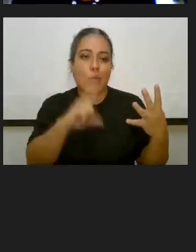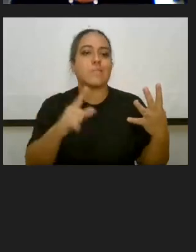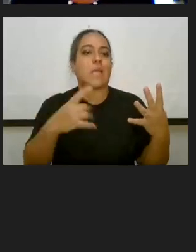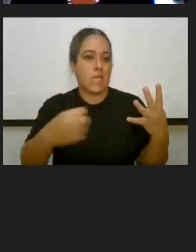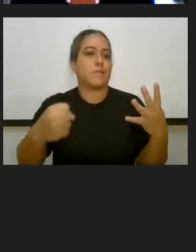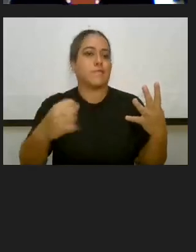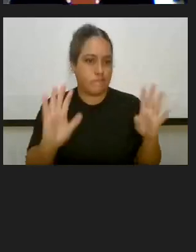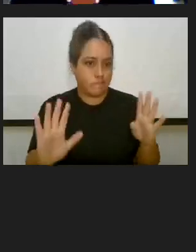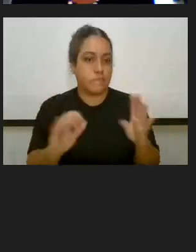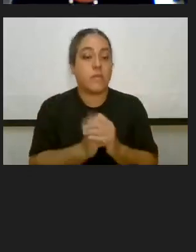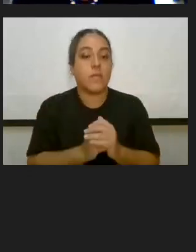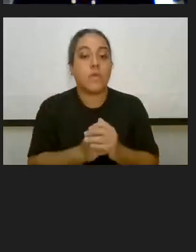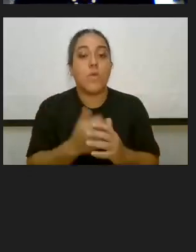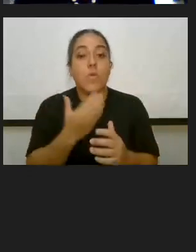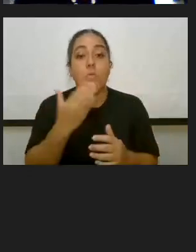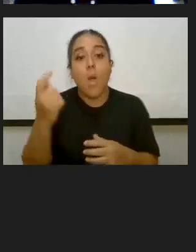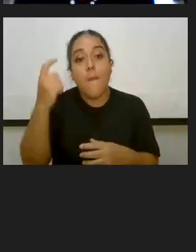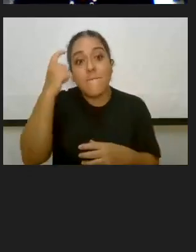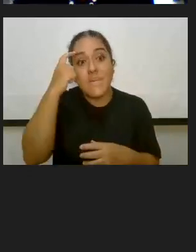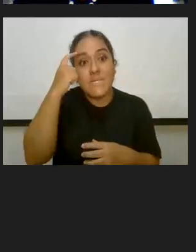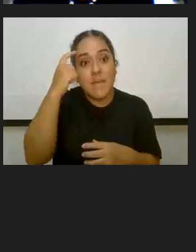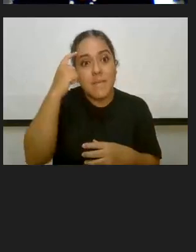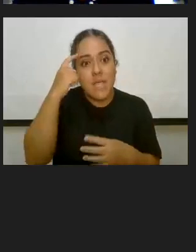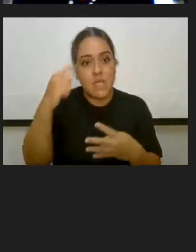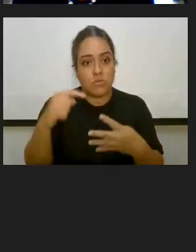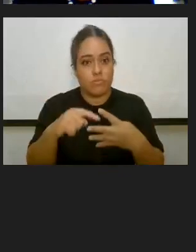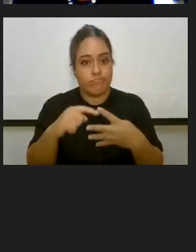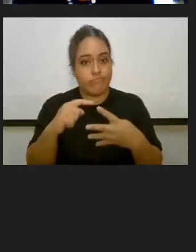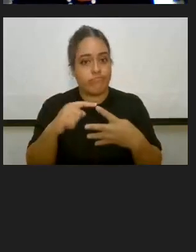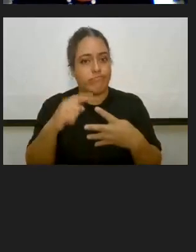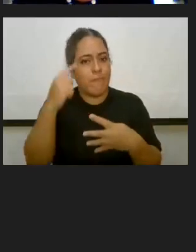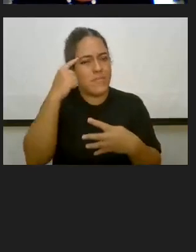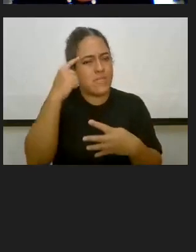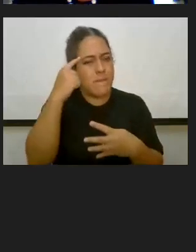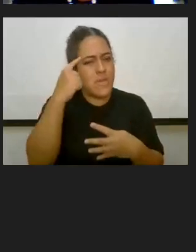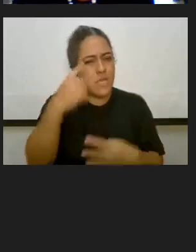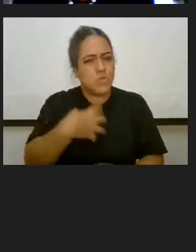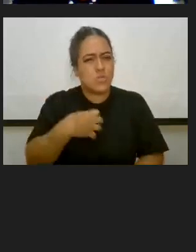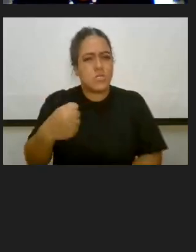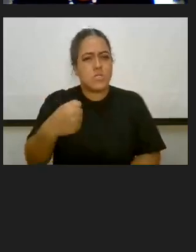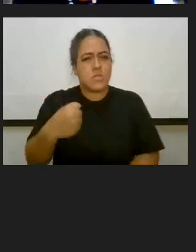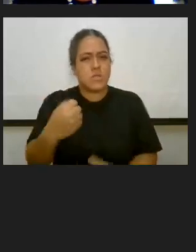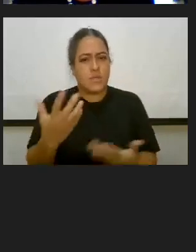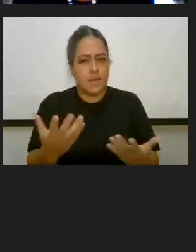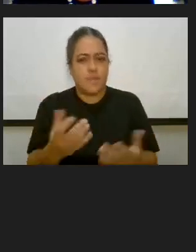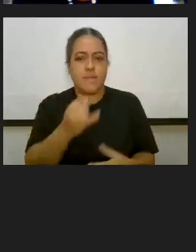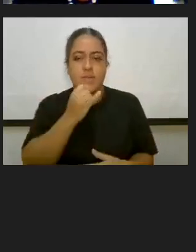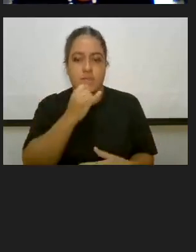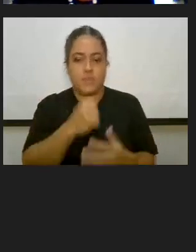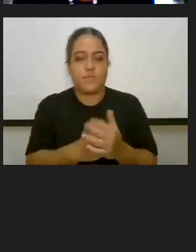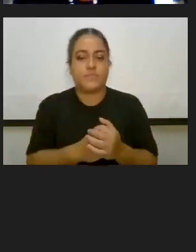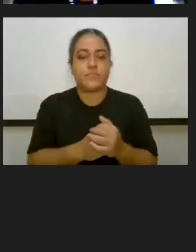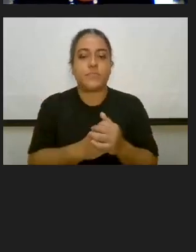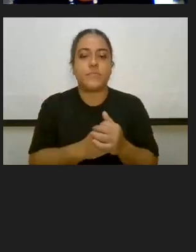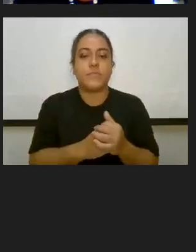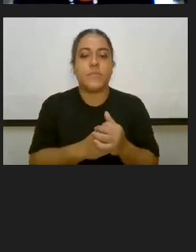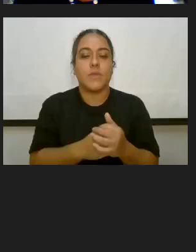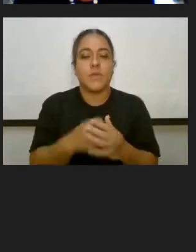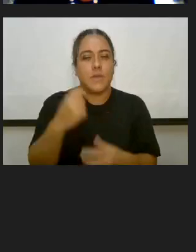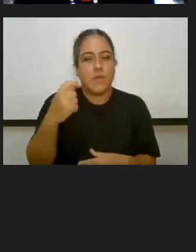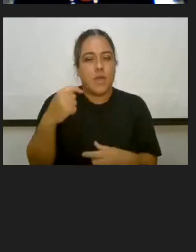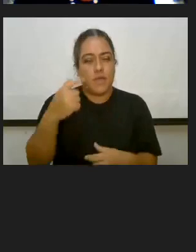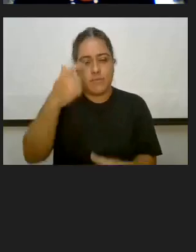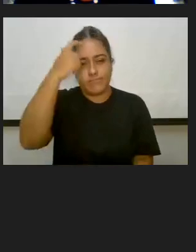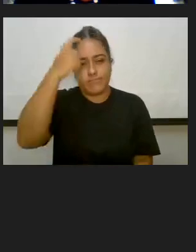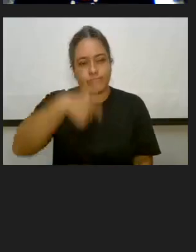que é o pensamento suicida quando se sente? Que o pensamento